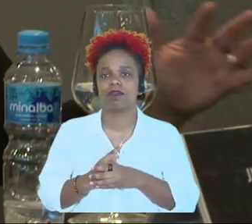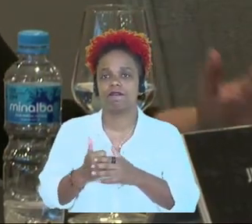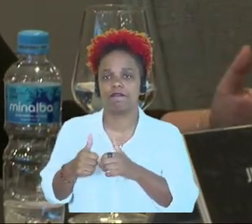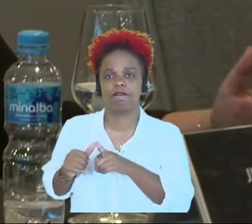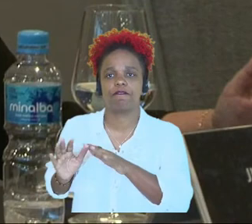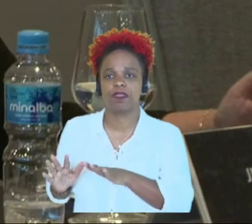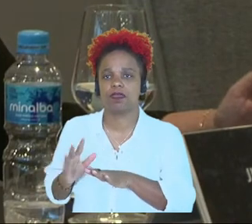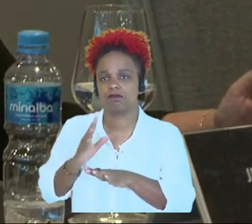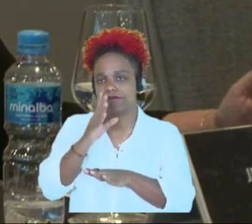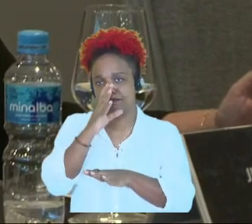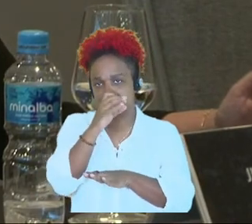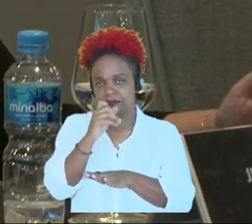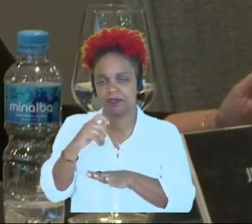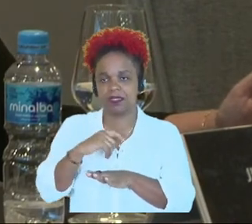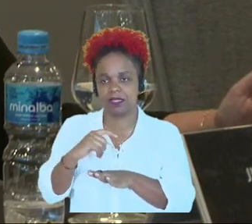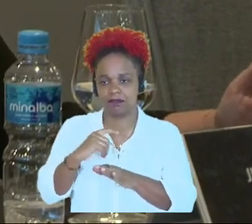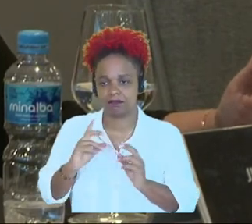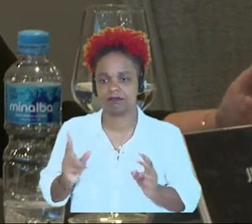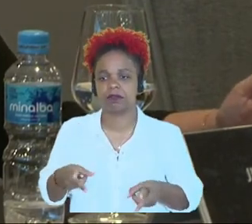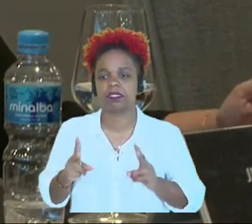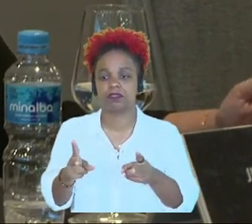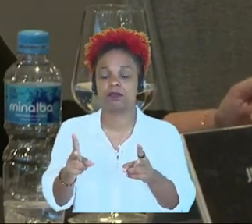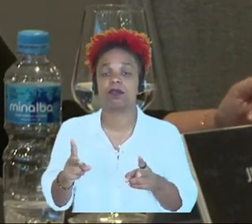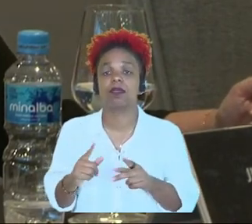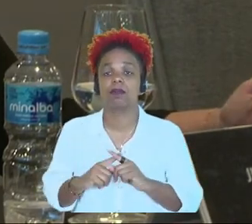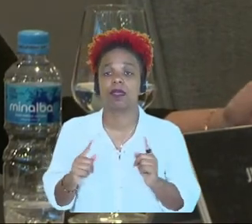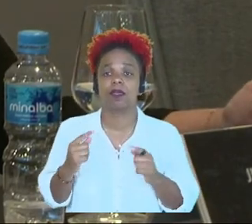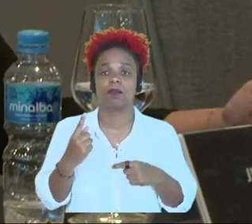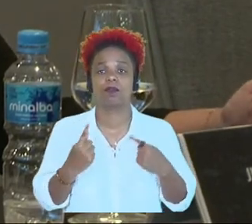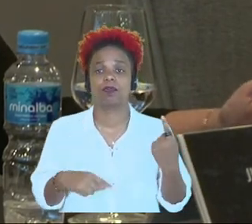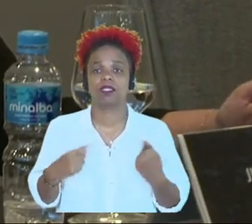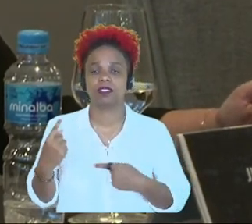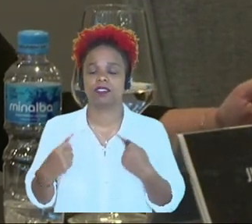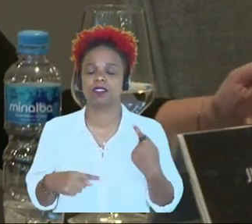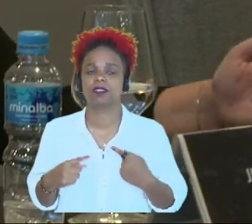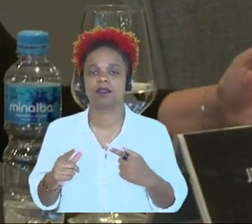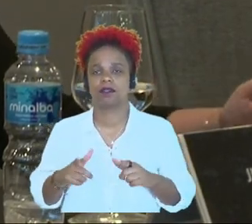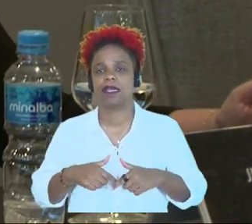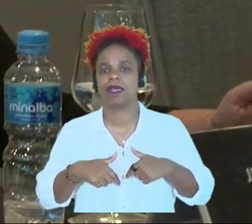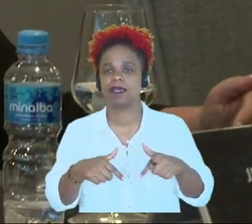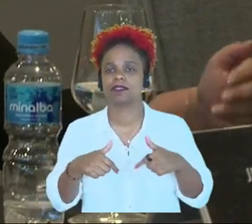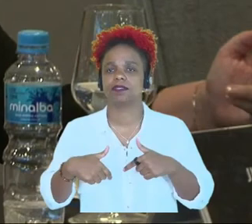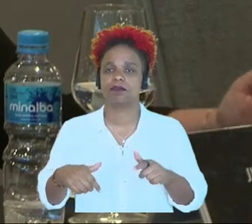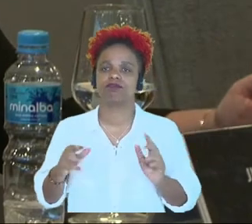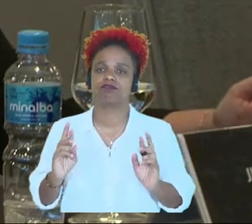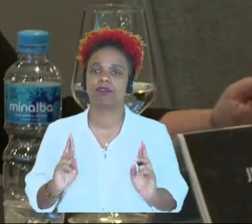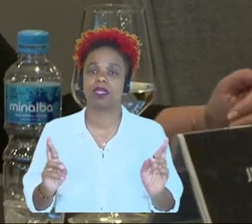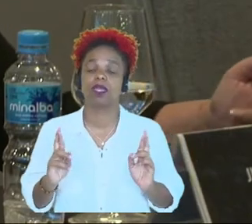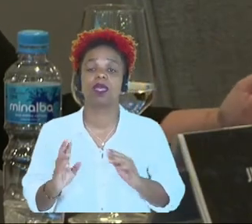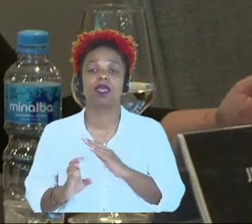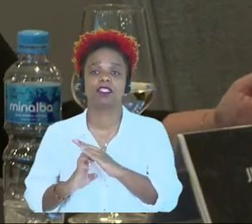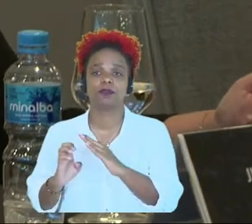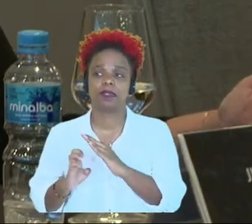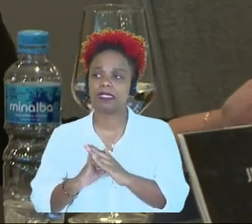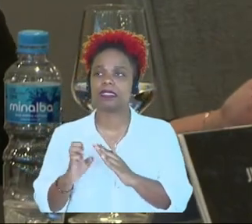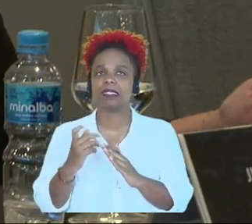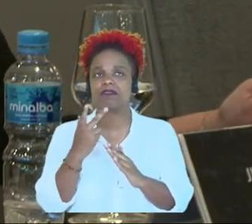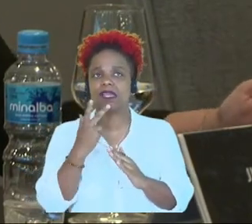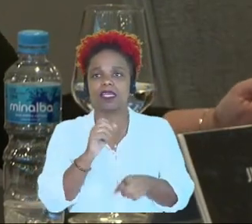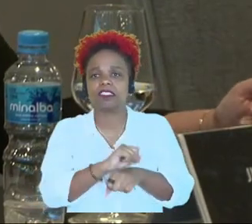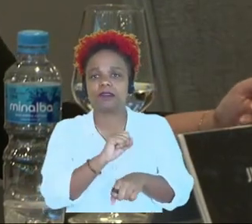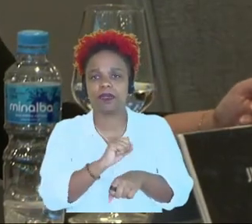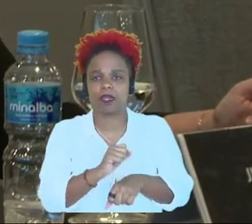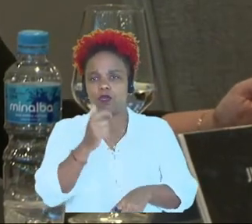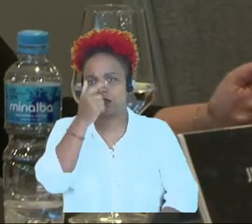gente deve atuar nas duas frentes, mas principalmente com políticas ativas. Né? Não dá para a gente esperar que as empresas tenham essa